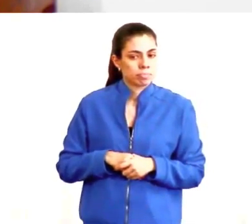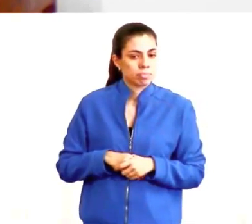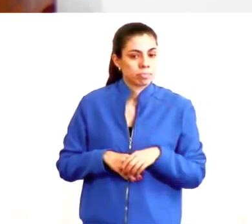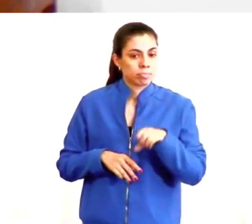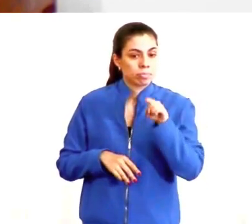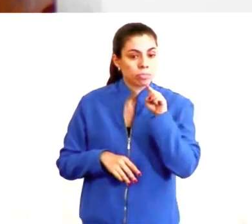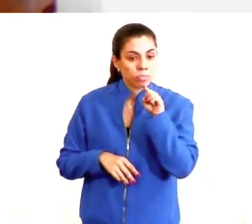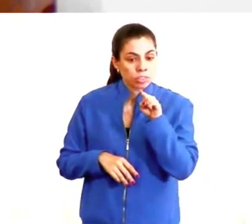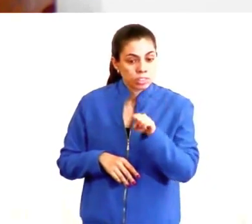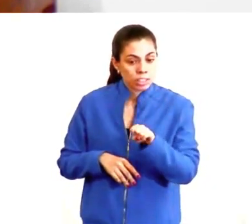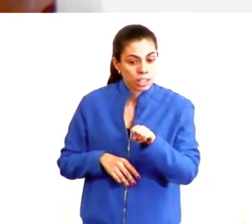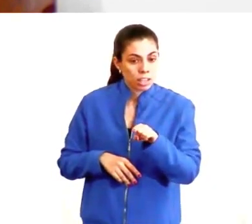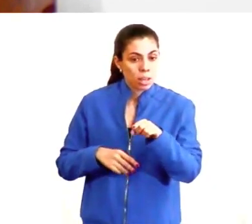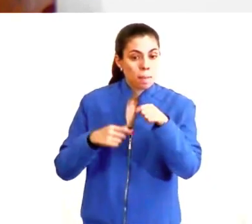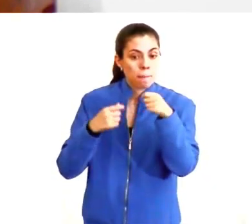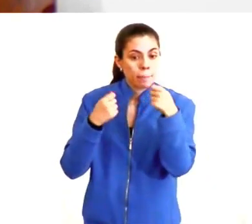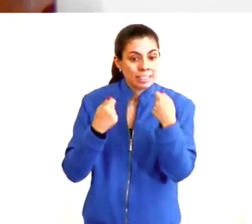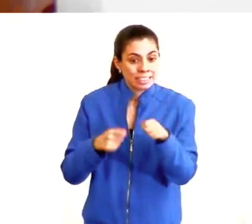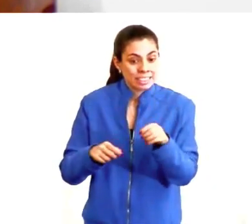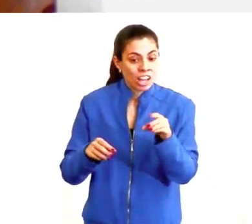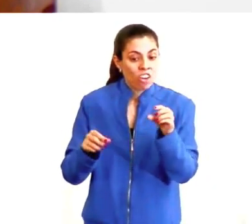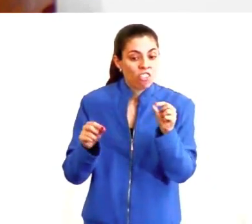Faça o seu discípulo.